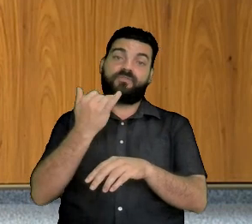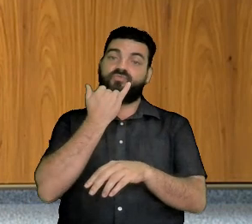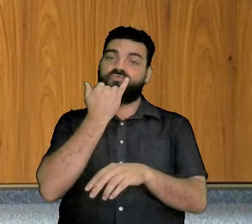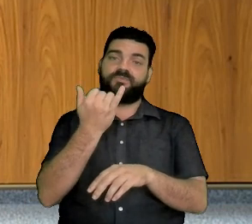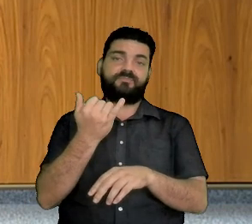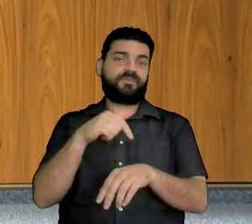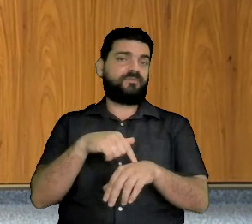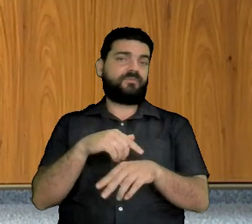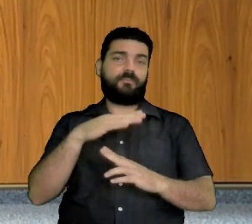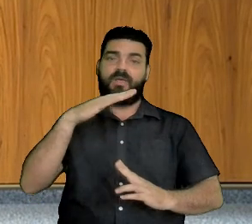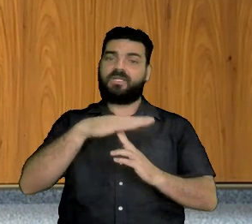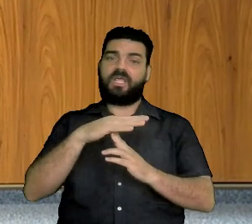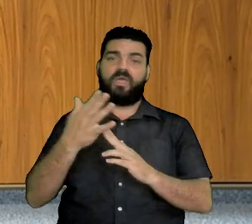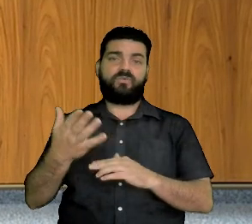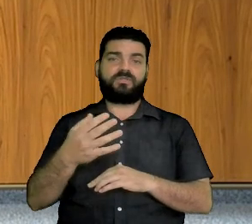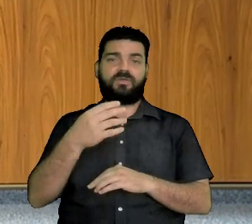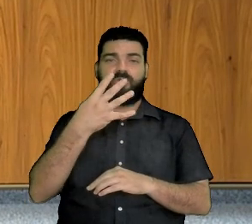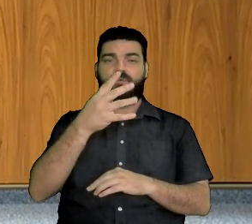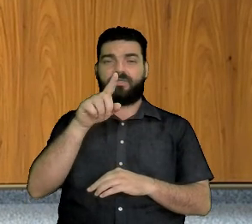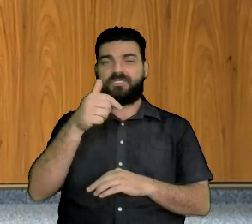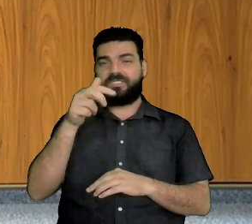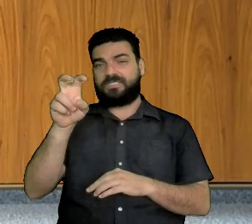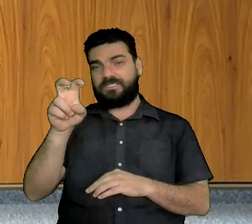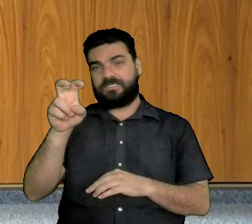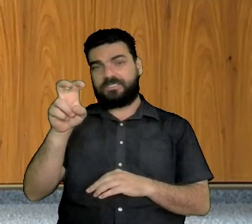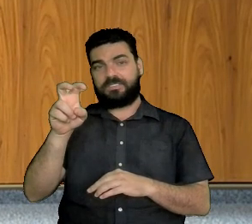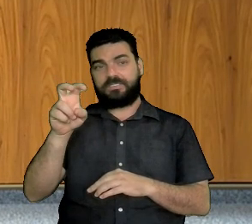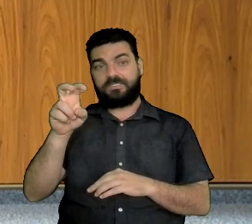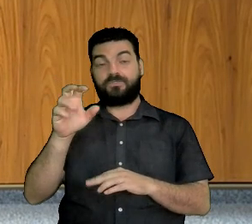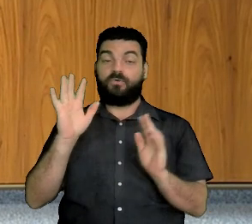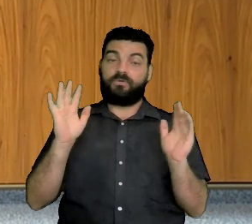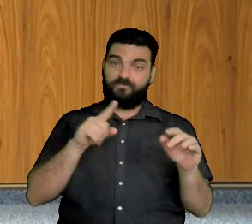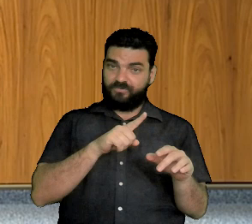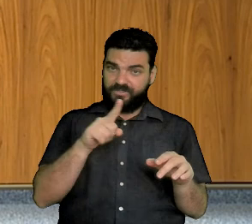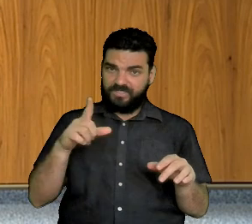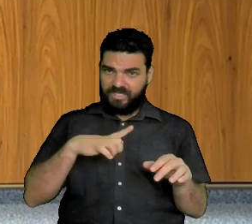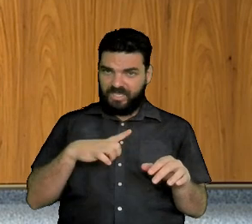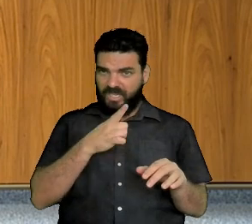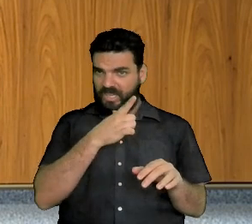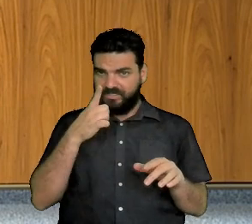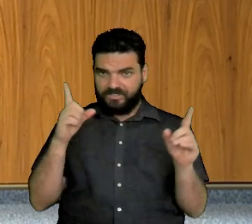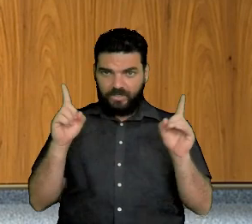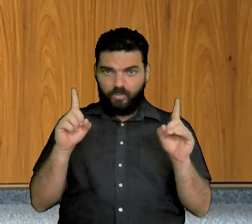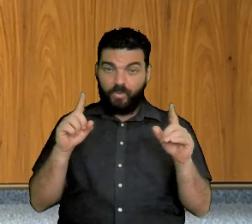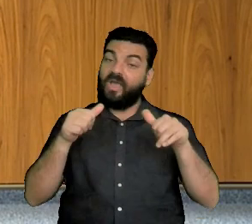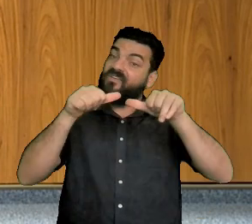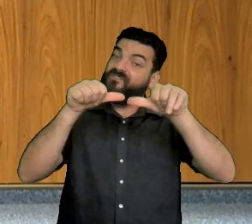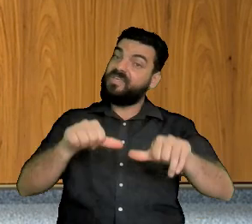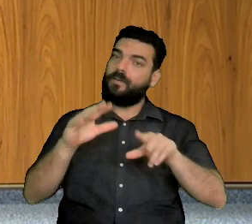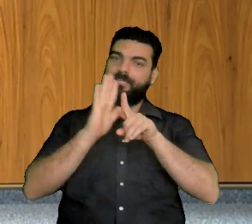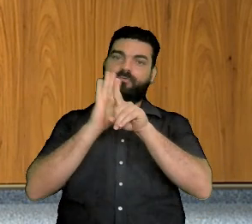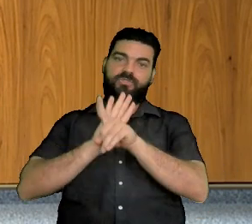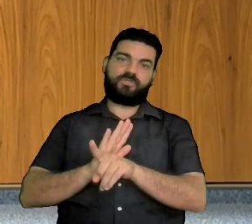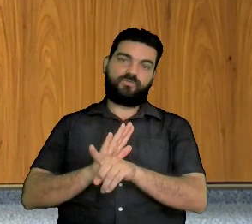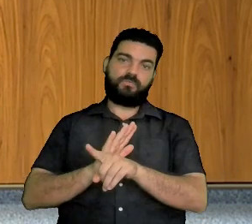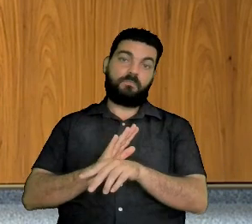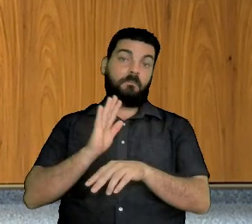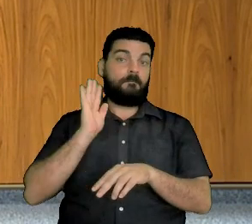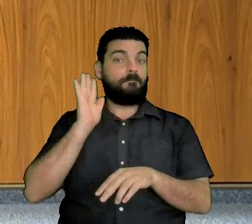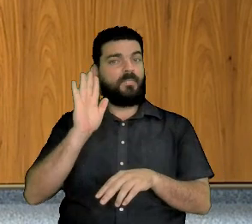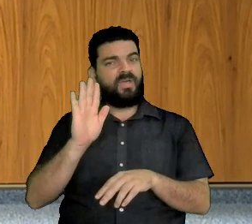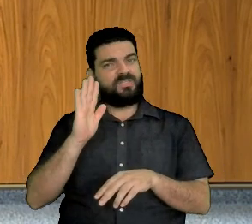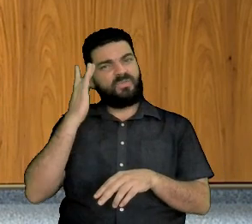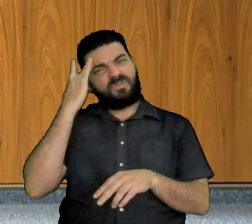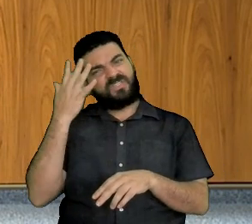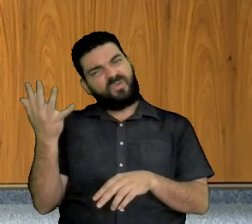havia falado de perguntas, né? Não é possível, a gente vai ter um intervalo 4h15, então, a não ser que queiram abdicar do direito de um café